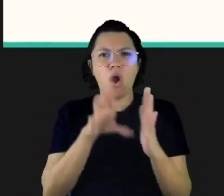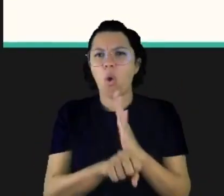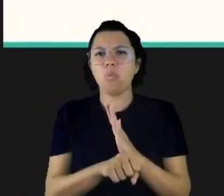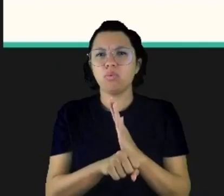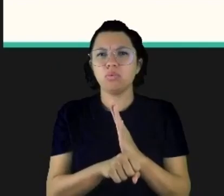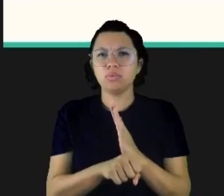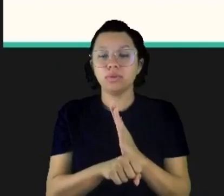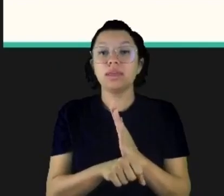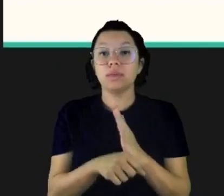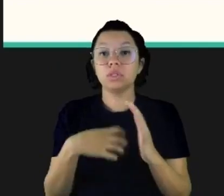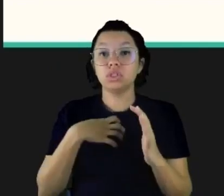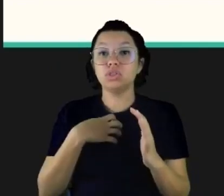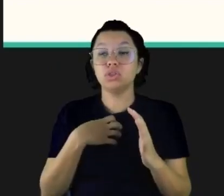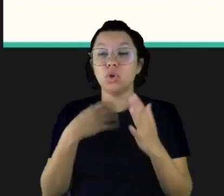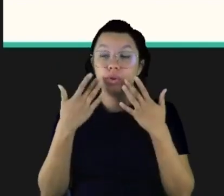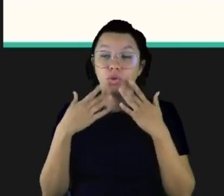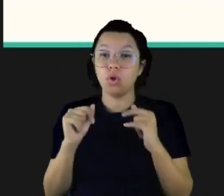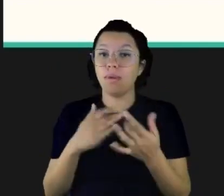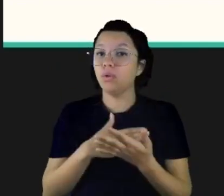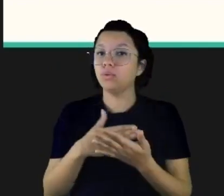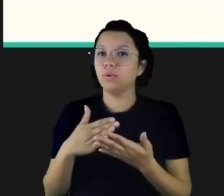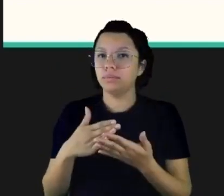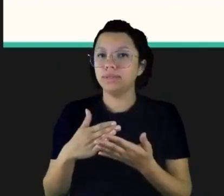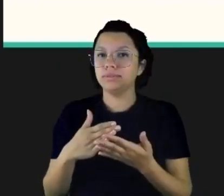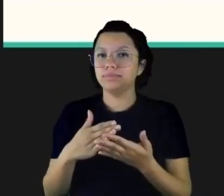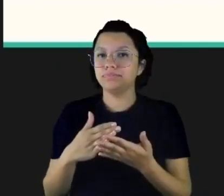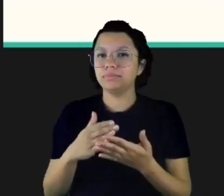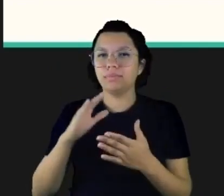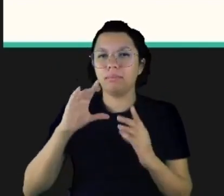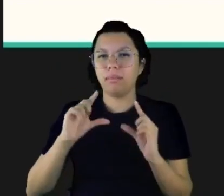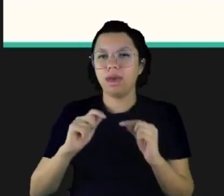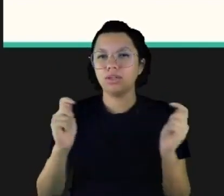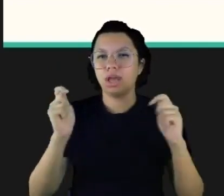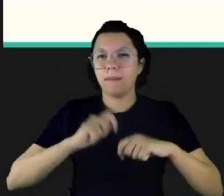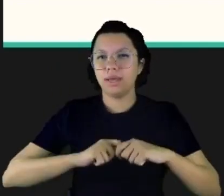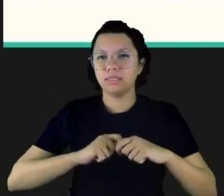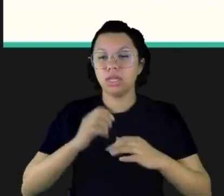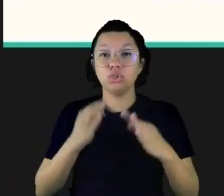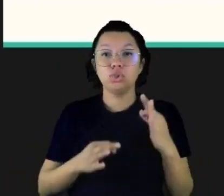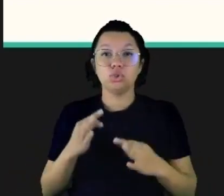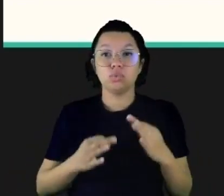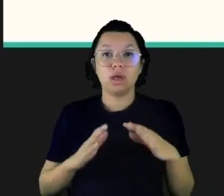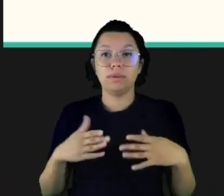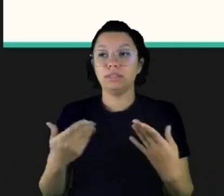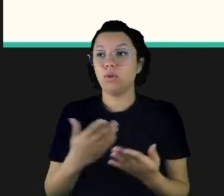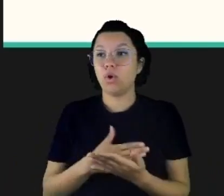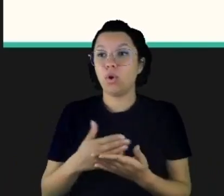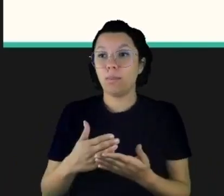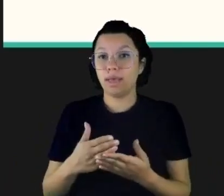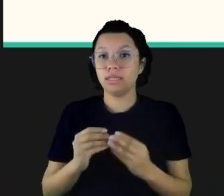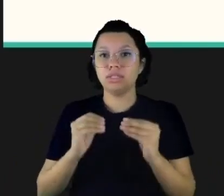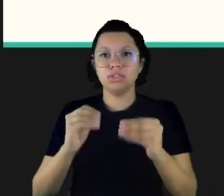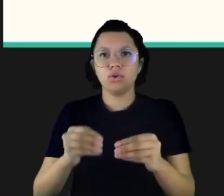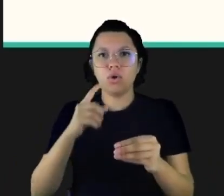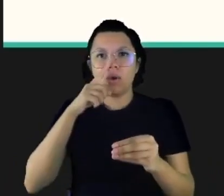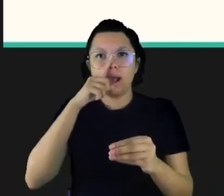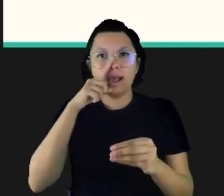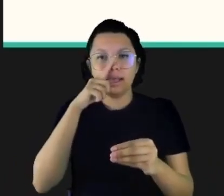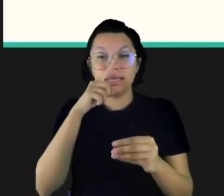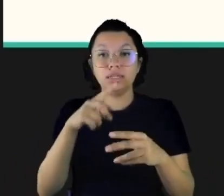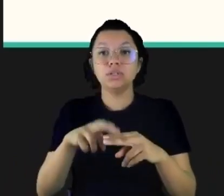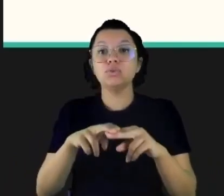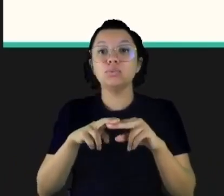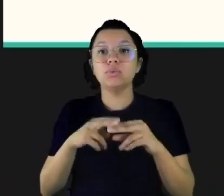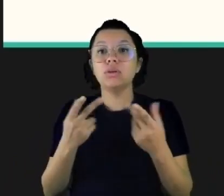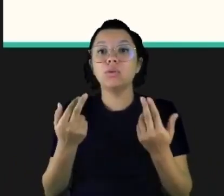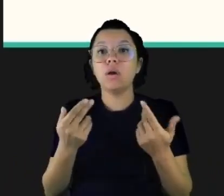inicial. A baixa capacidade de julgamento, então, ele começa a se colocar em risco, isso aqui principalmente a questão de dirigir,